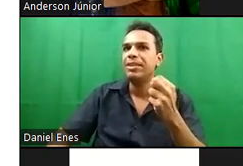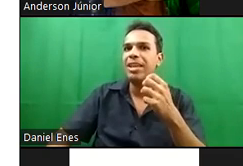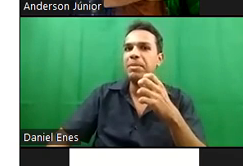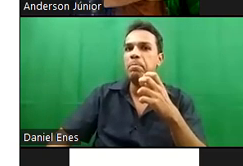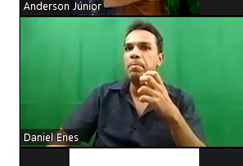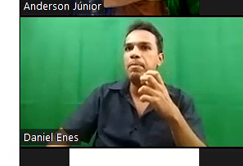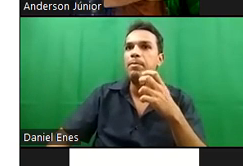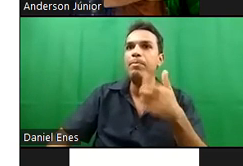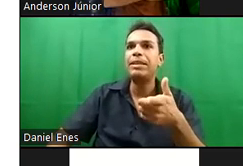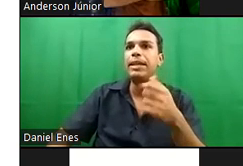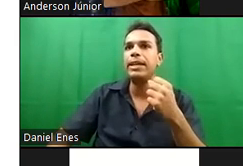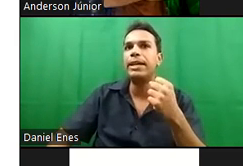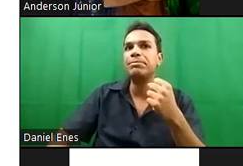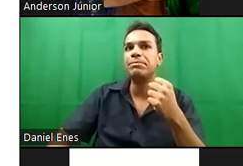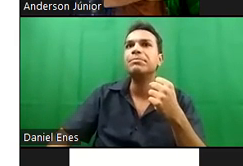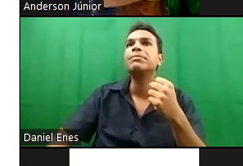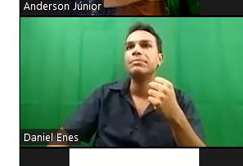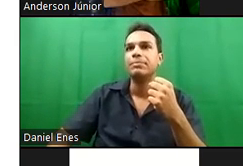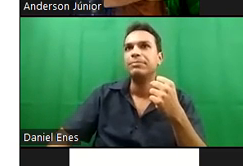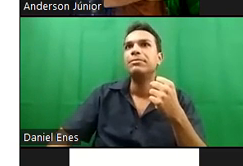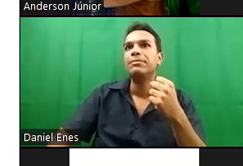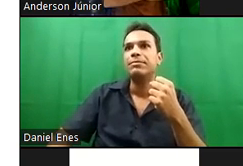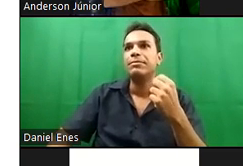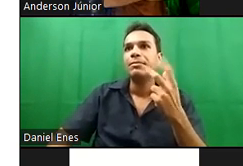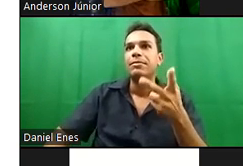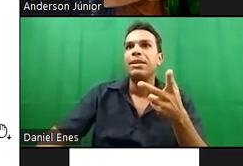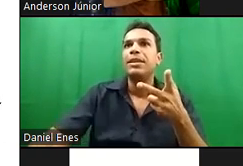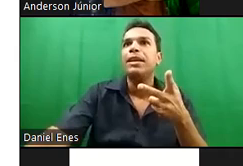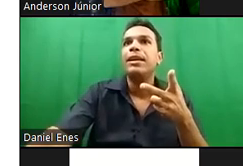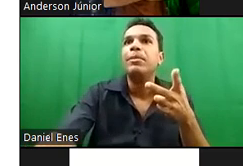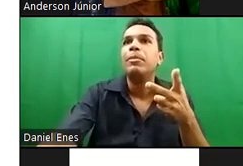Pedreira. Tem pedreira,